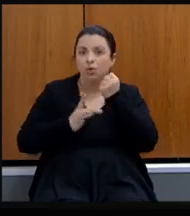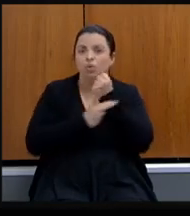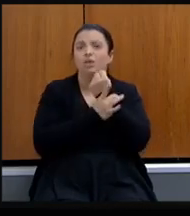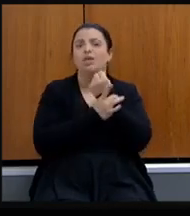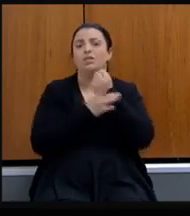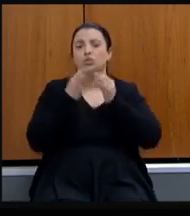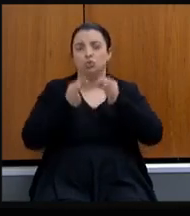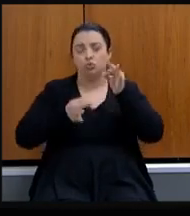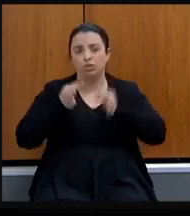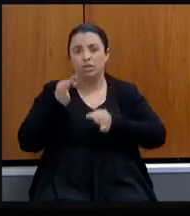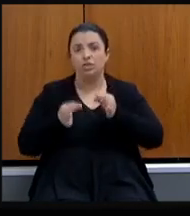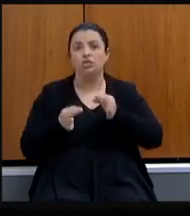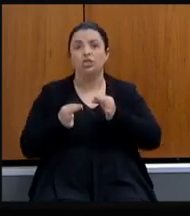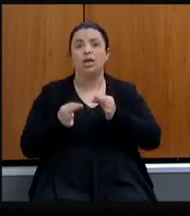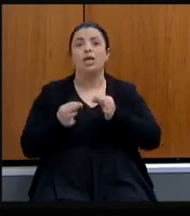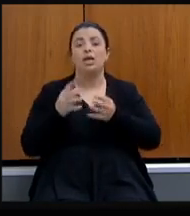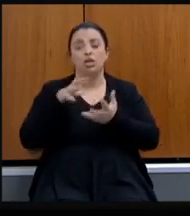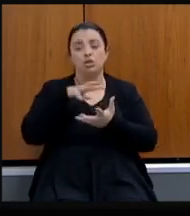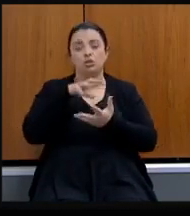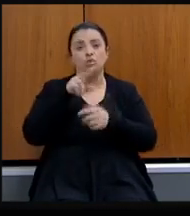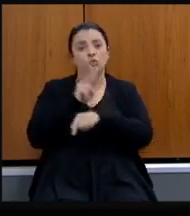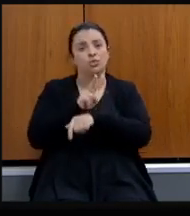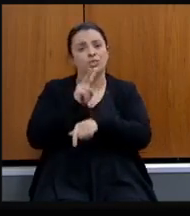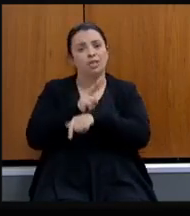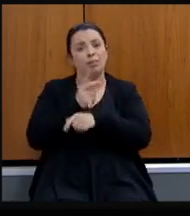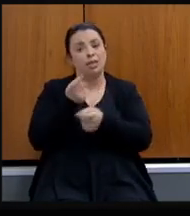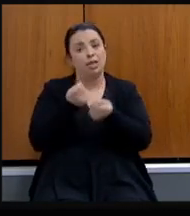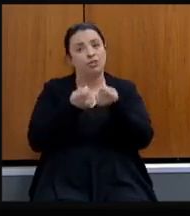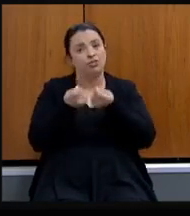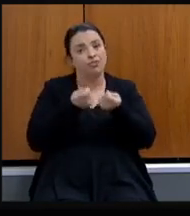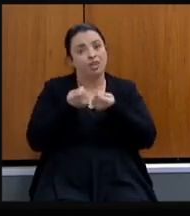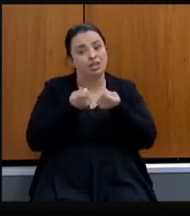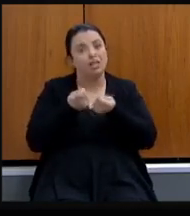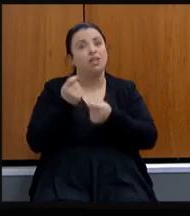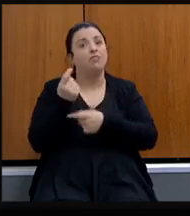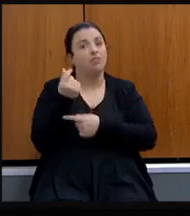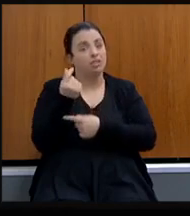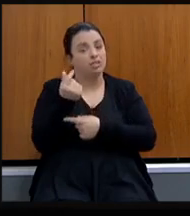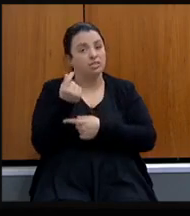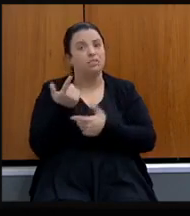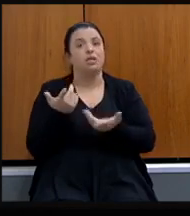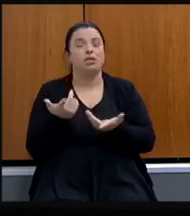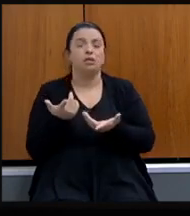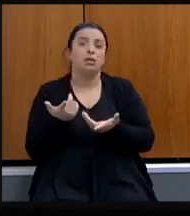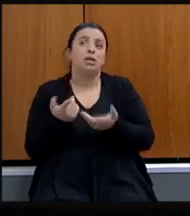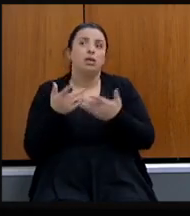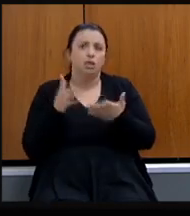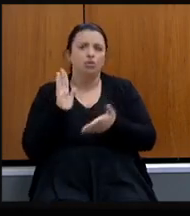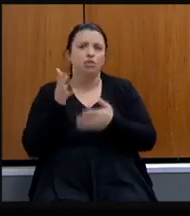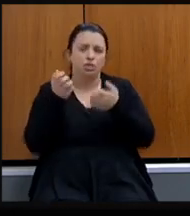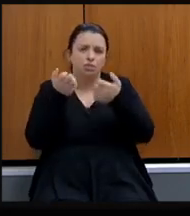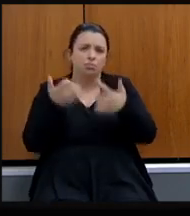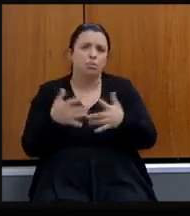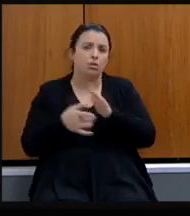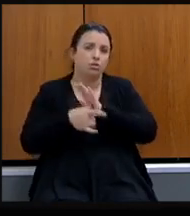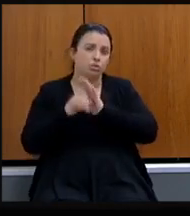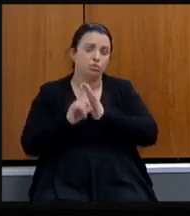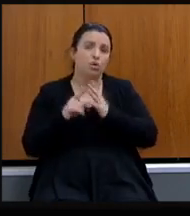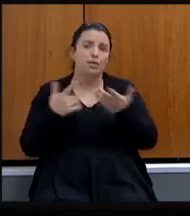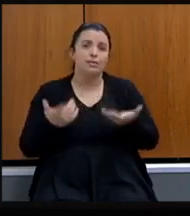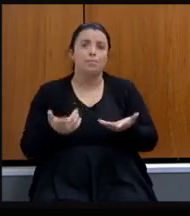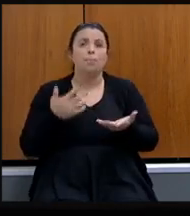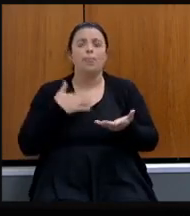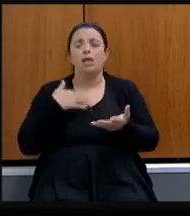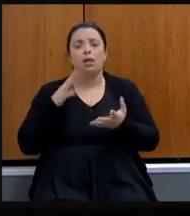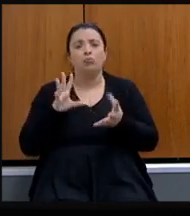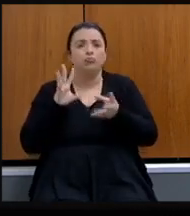financeira e acabou se legal acho que as diretrizes eu coloquei na minha fala anterior eu fico por